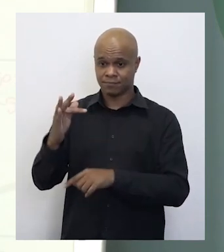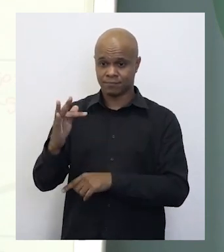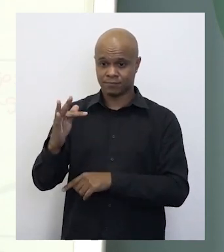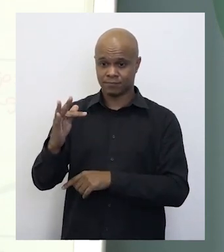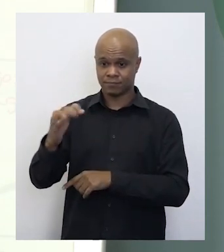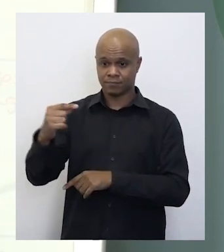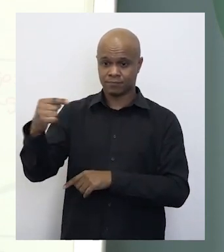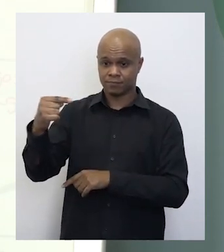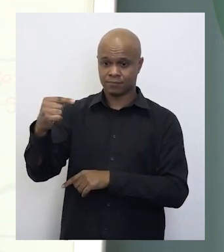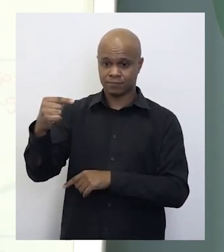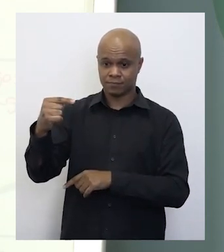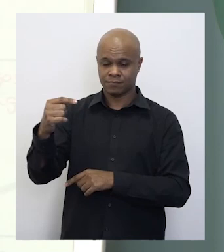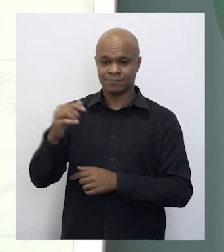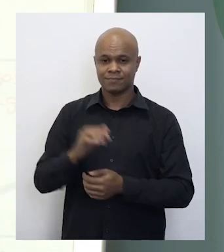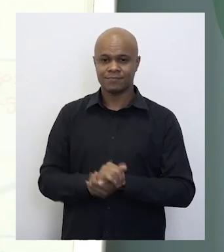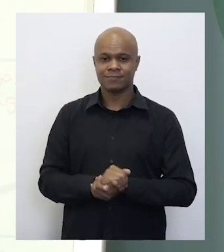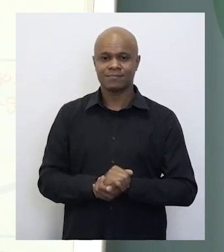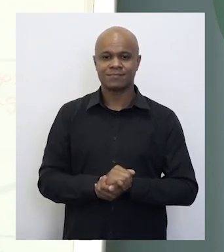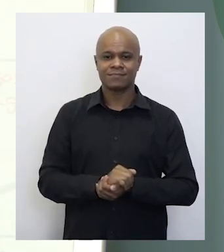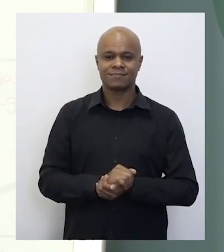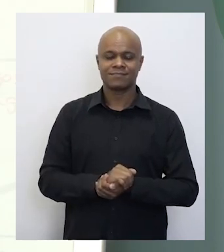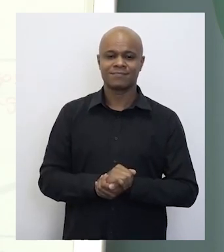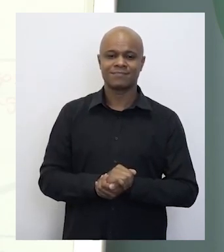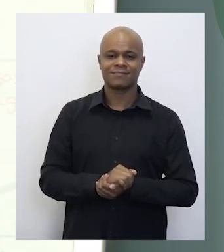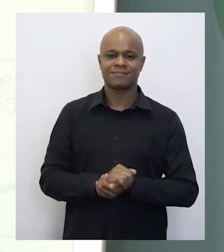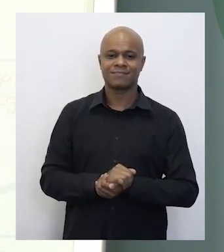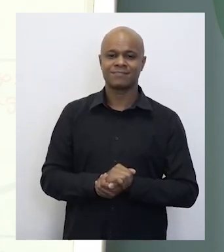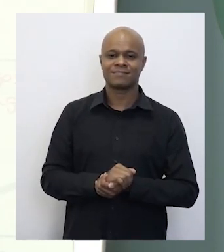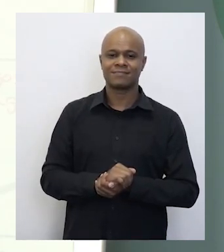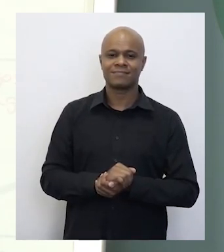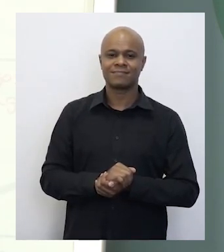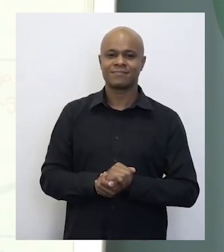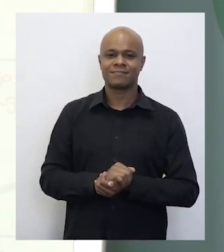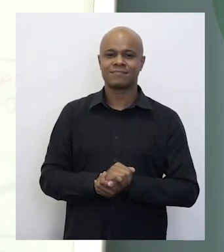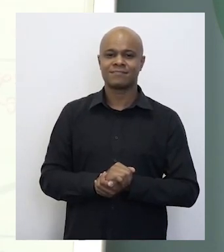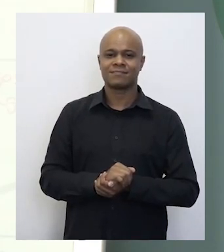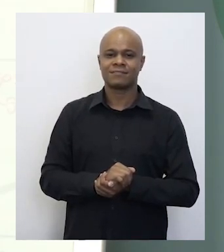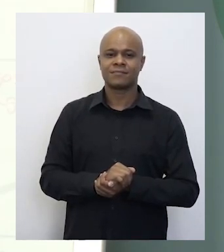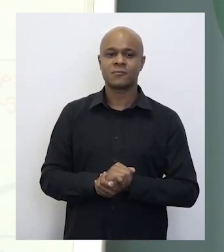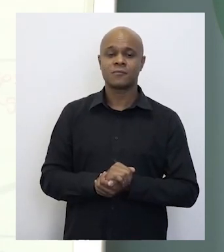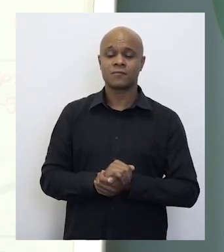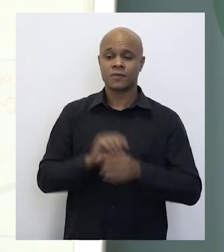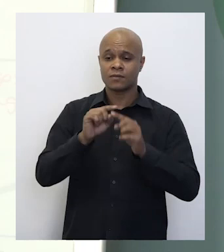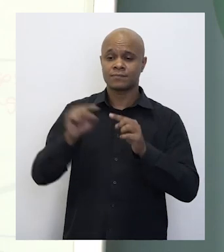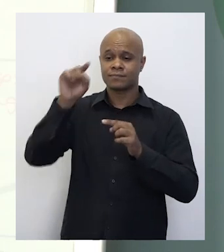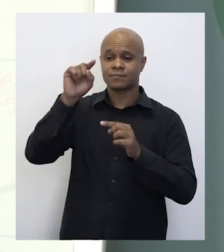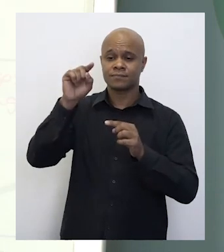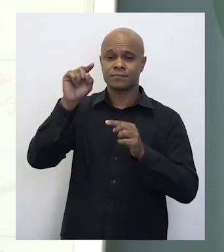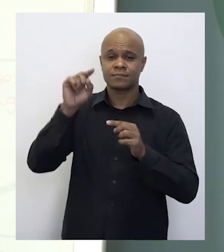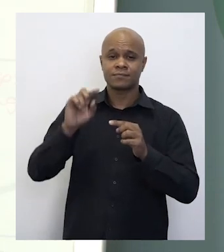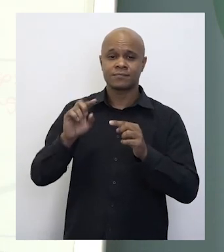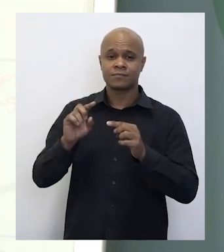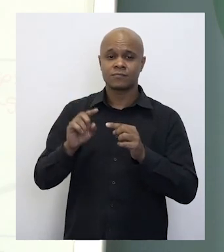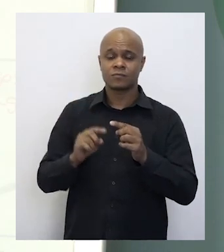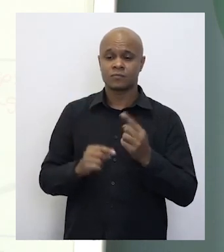concentração de F-. E qual é o valorzinho que vai aqui em cima? Ó, a minha equação é 1